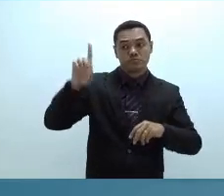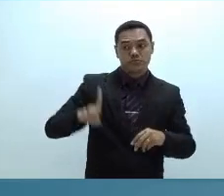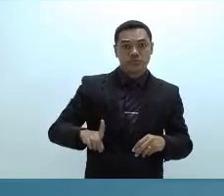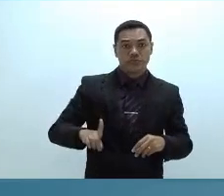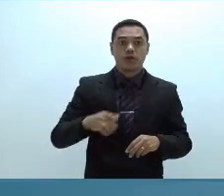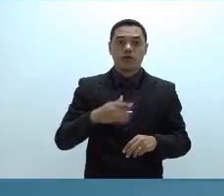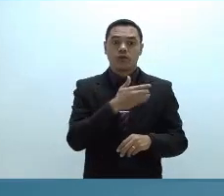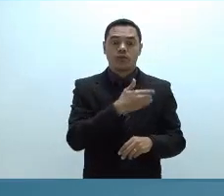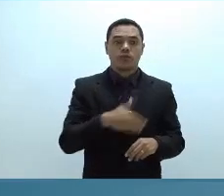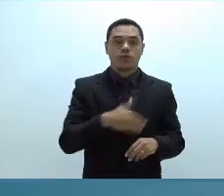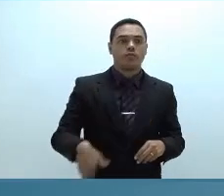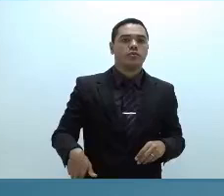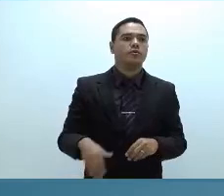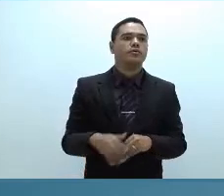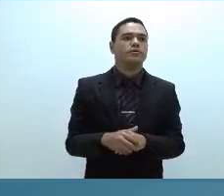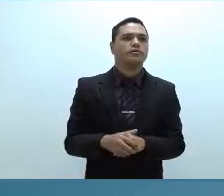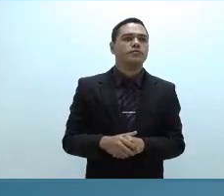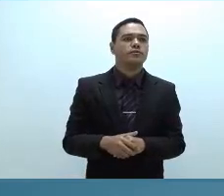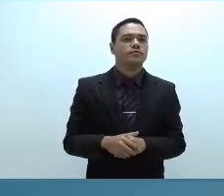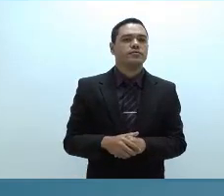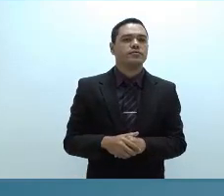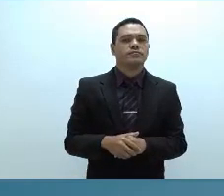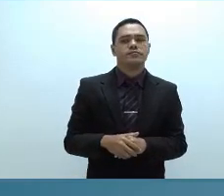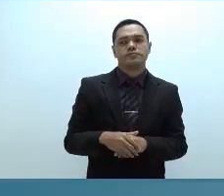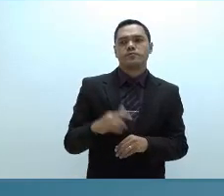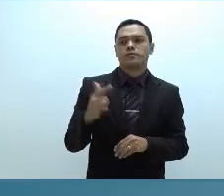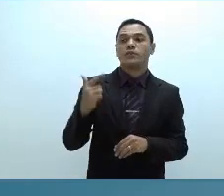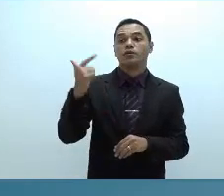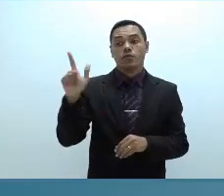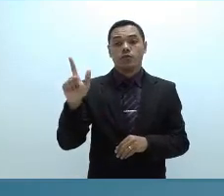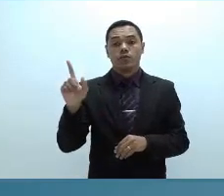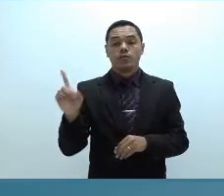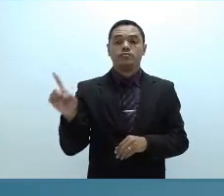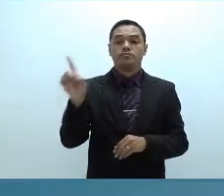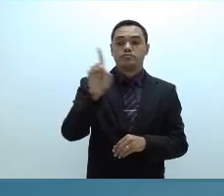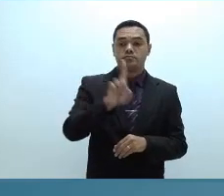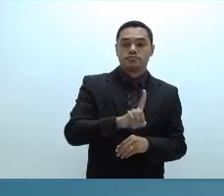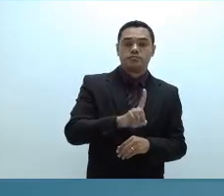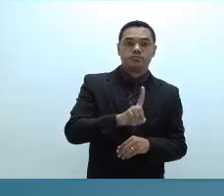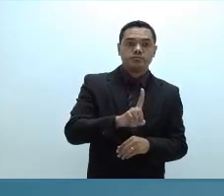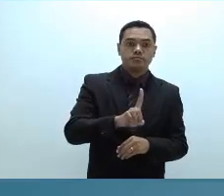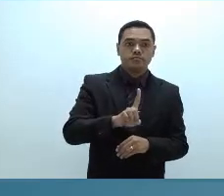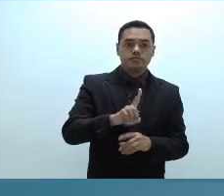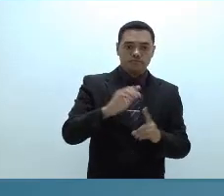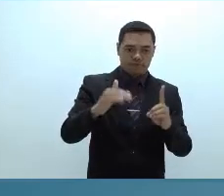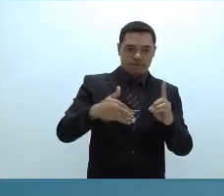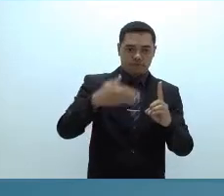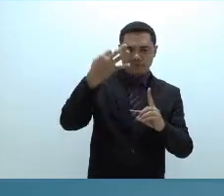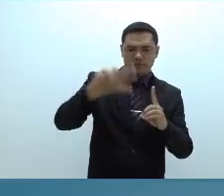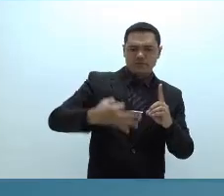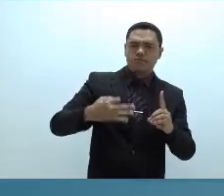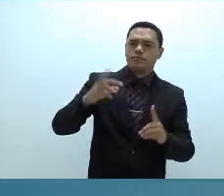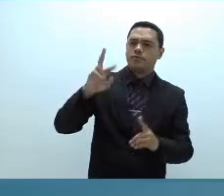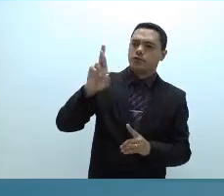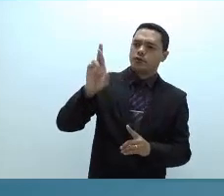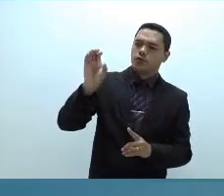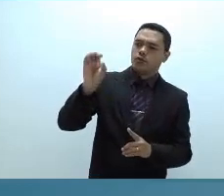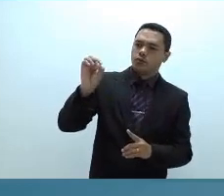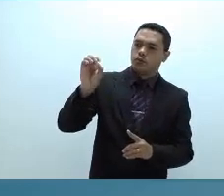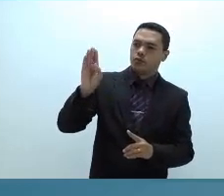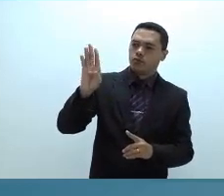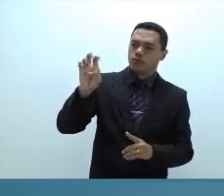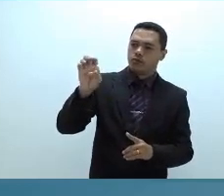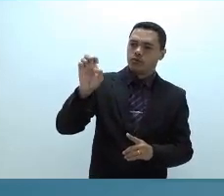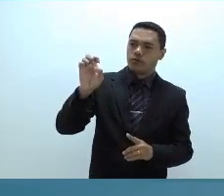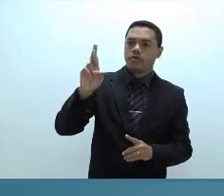suscitado o competente, o desembargador Marinho. e o desembargador Roberto Moura, por